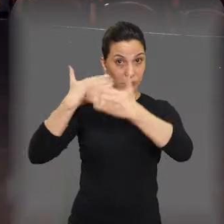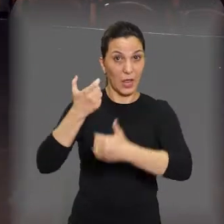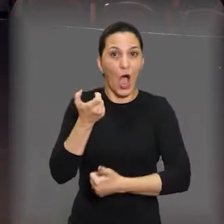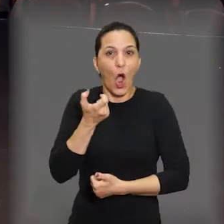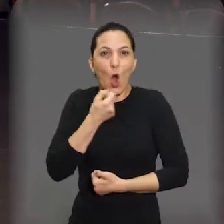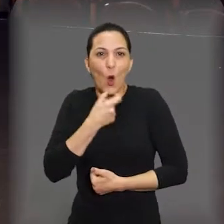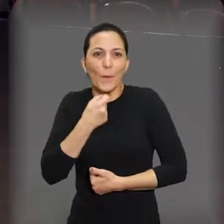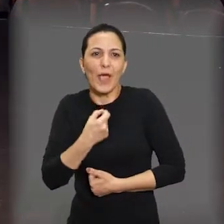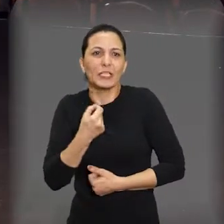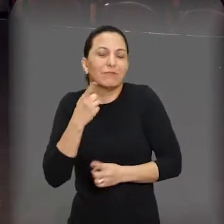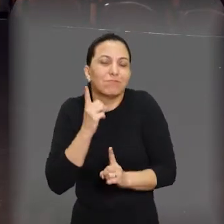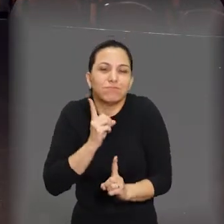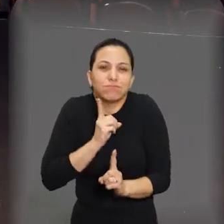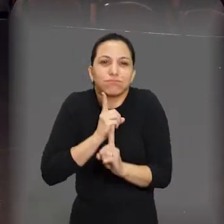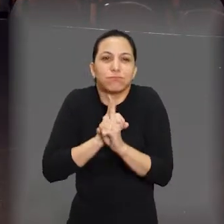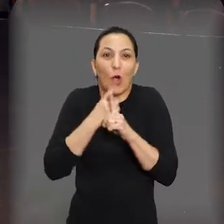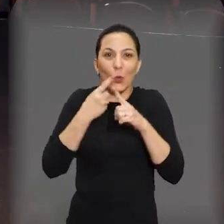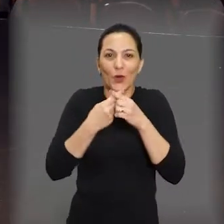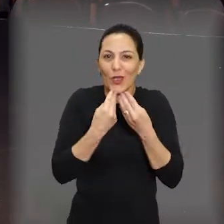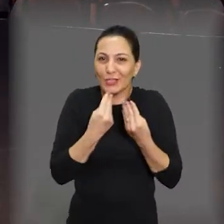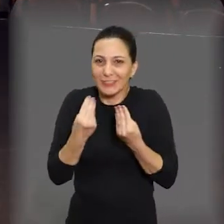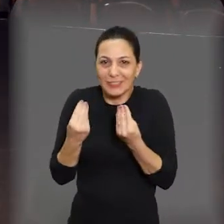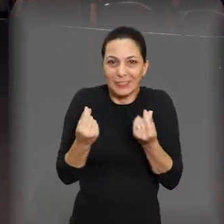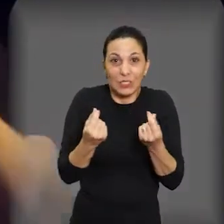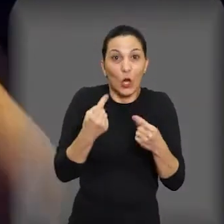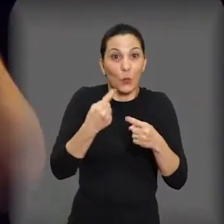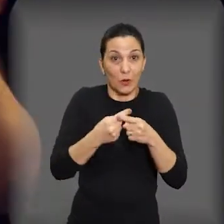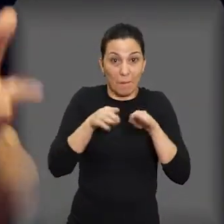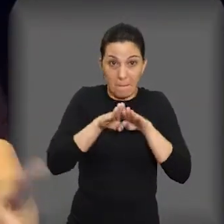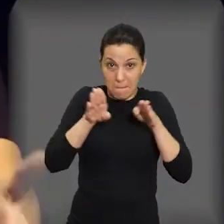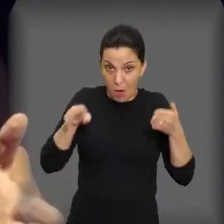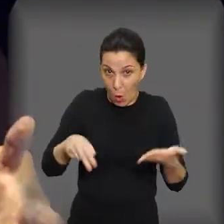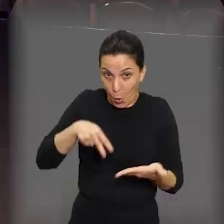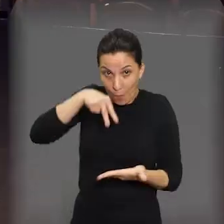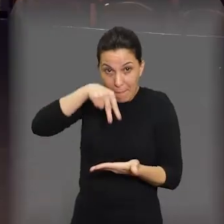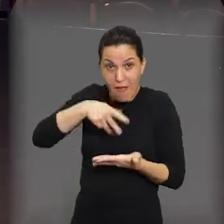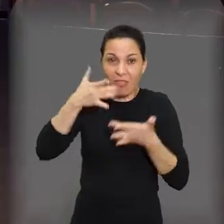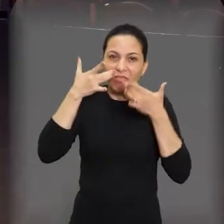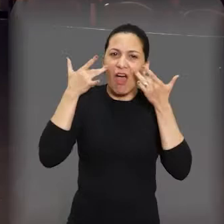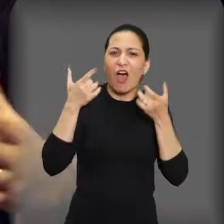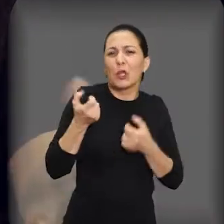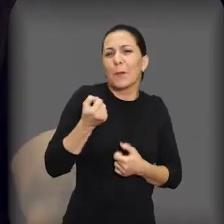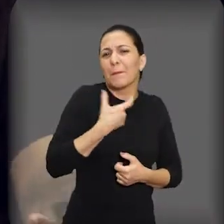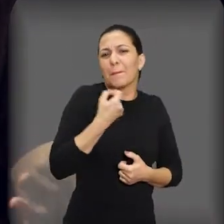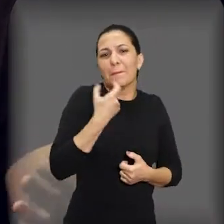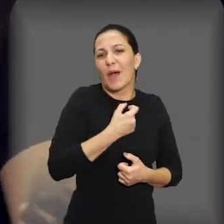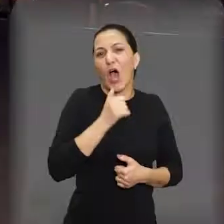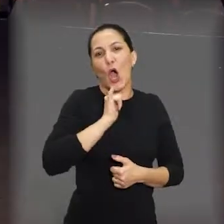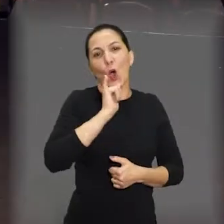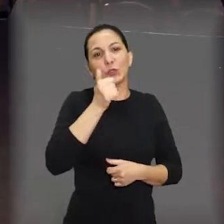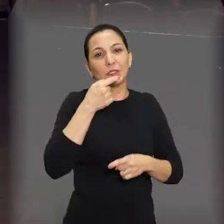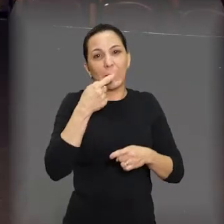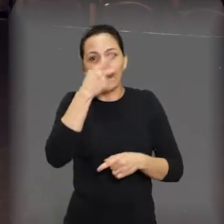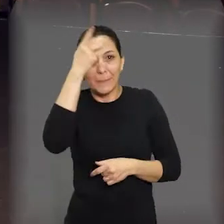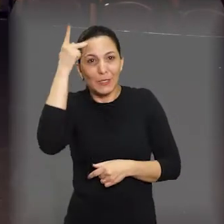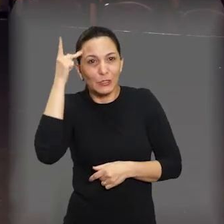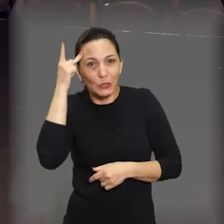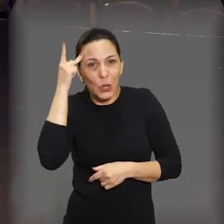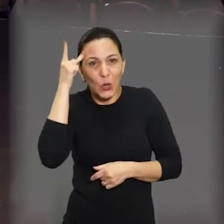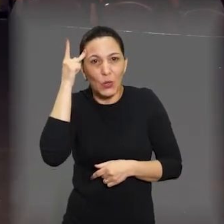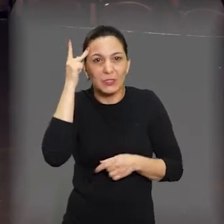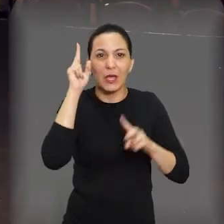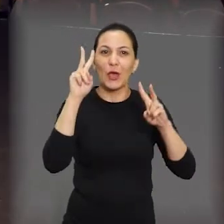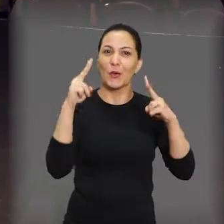Nesse meio tempo, eu me identifiquei muito com a comédia, por vários aspectos e de várias maneiras. Eu me identifiquei com a